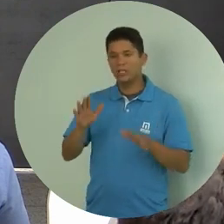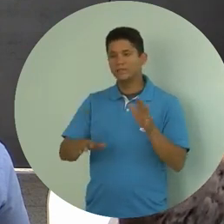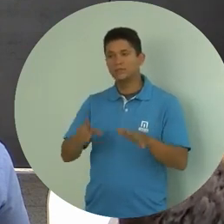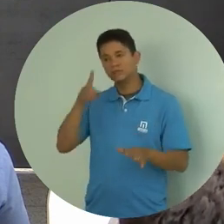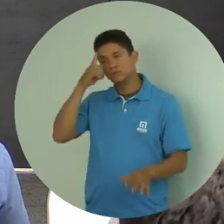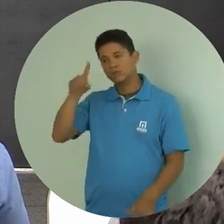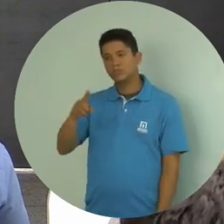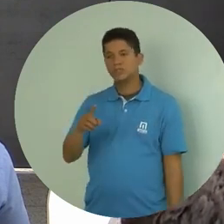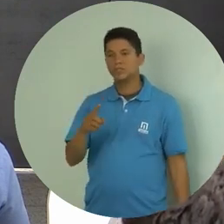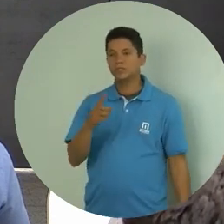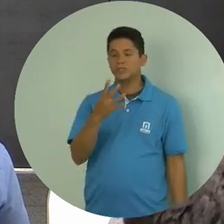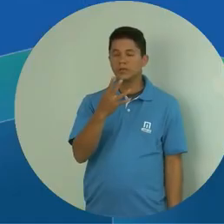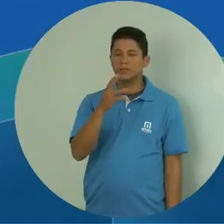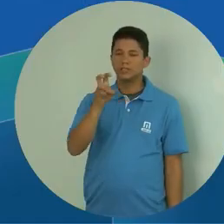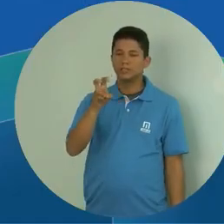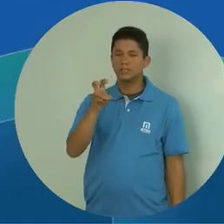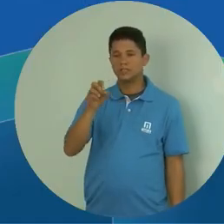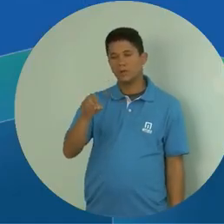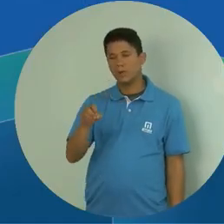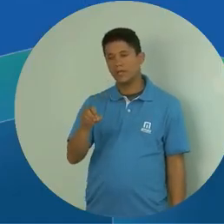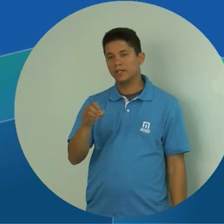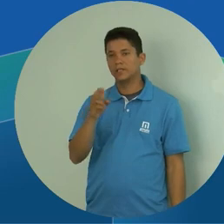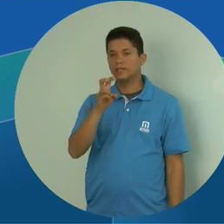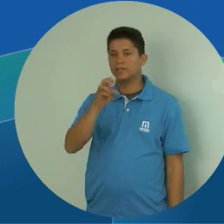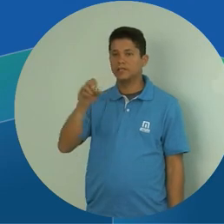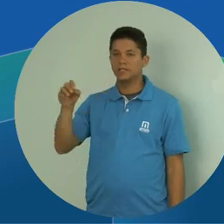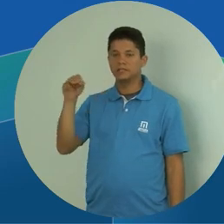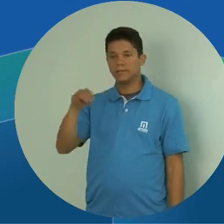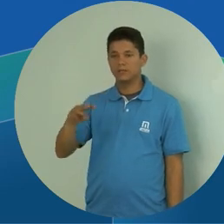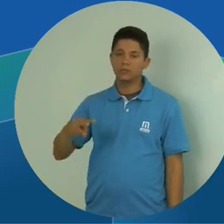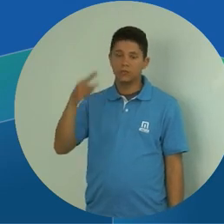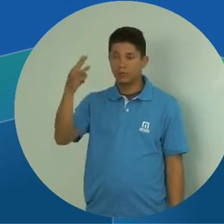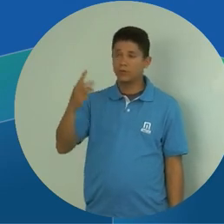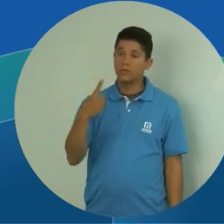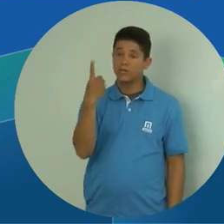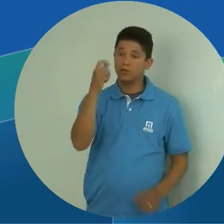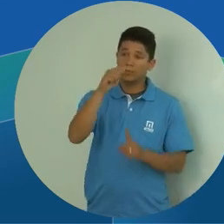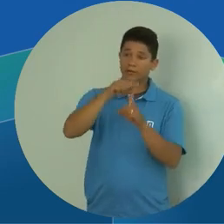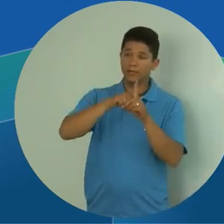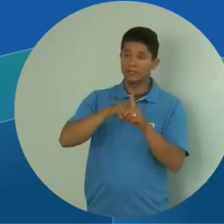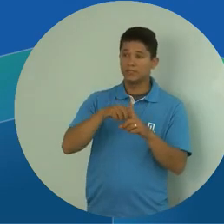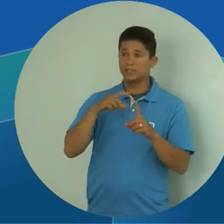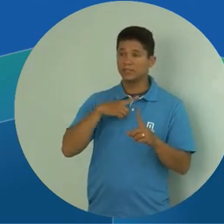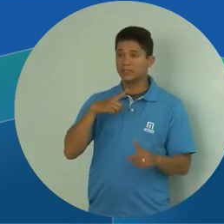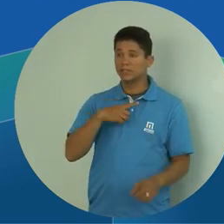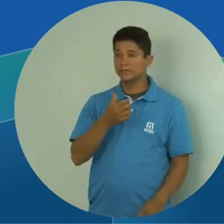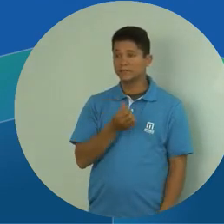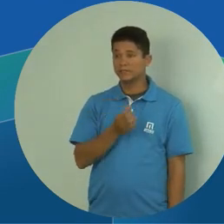cúbicos. Em um mês, nós tivemos 6 mil metros cúbicos. Em um mês trabalhado.